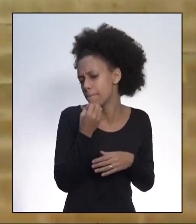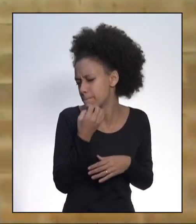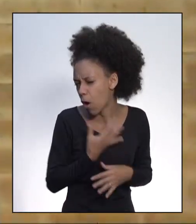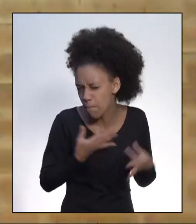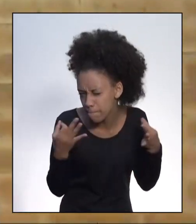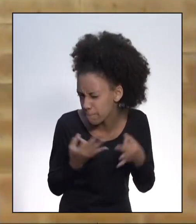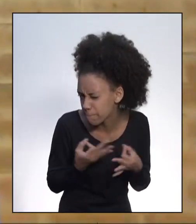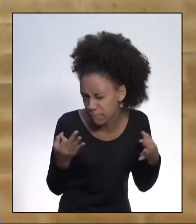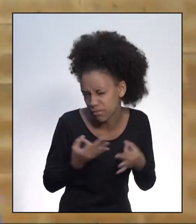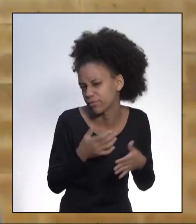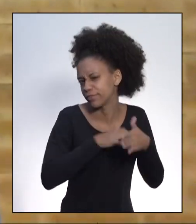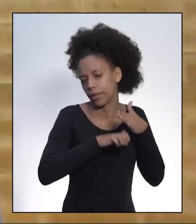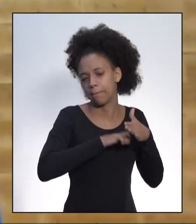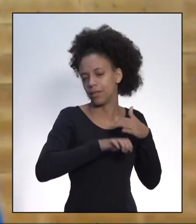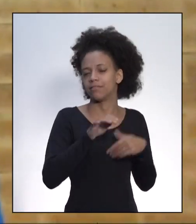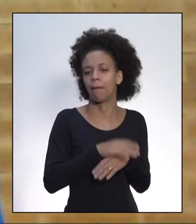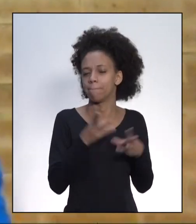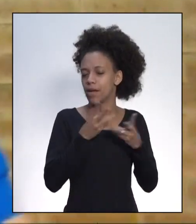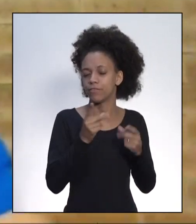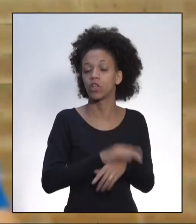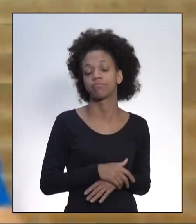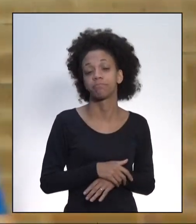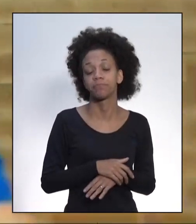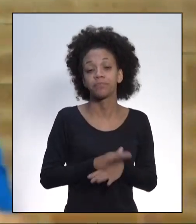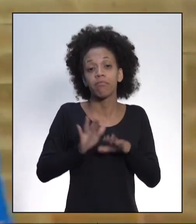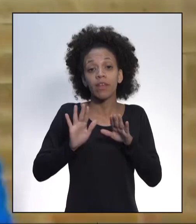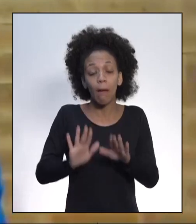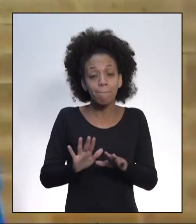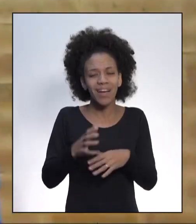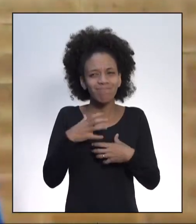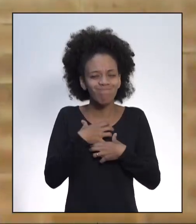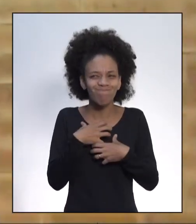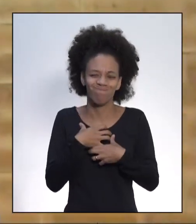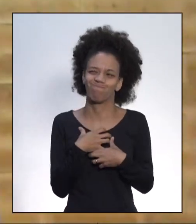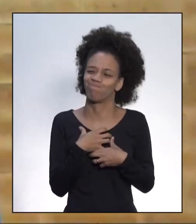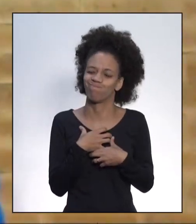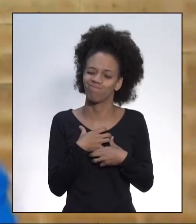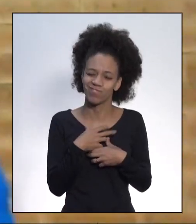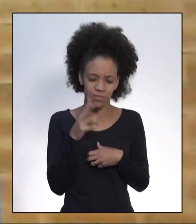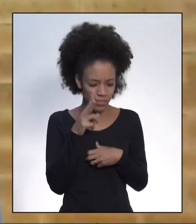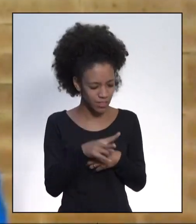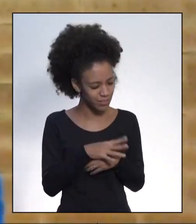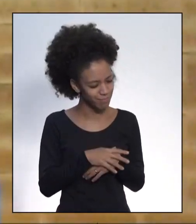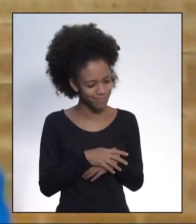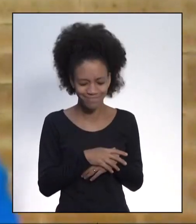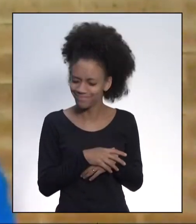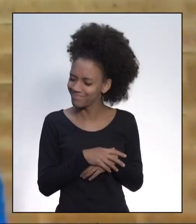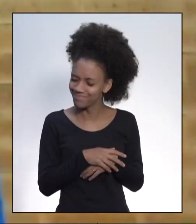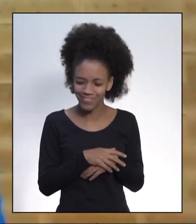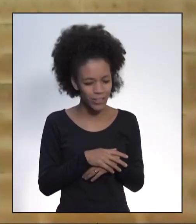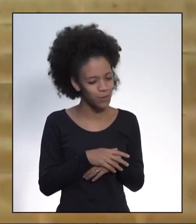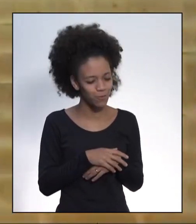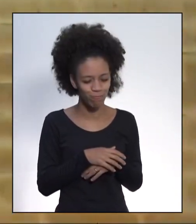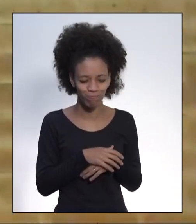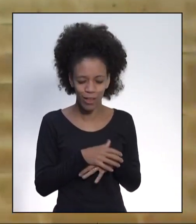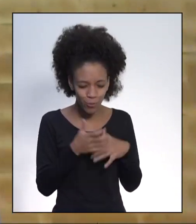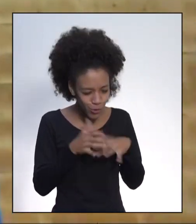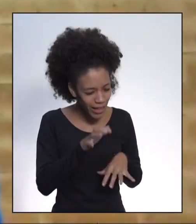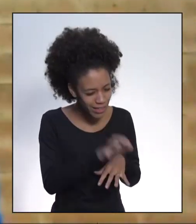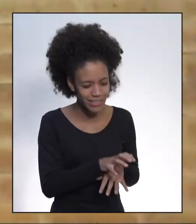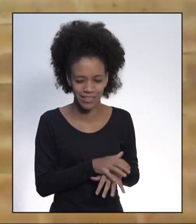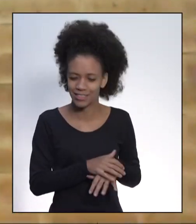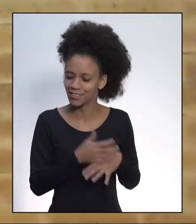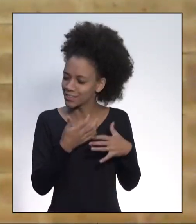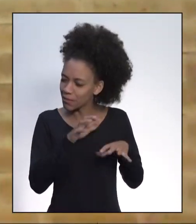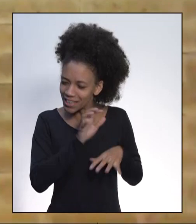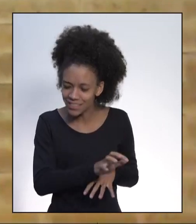mega empresa, super legal, algo dentro de mim não era o que eu queria, cara. Parece que sempre falou muito forte dentro de mim, cara. Não é aqui que eu